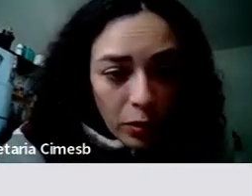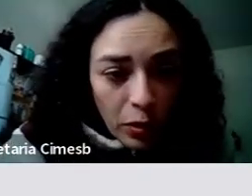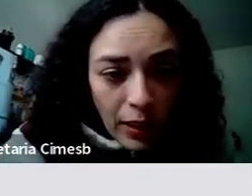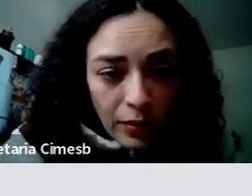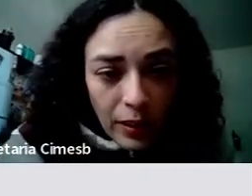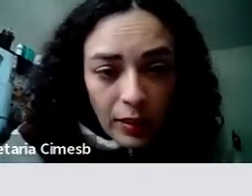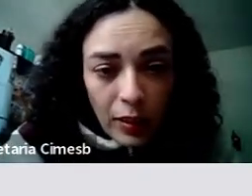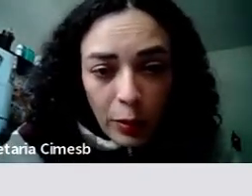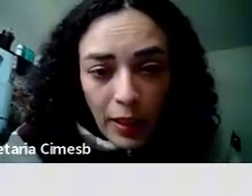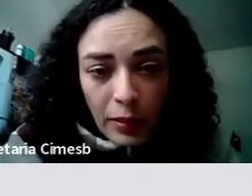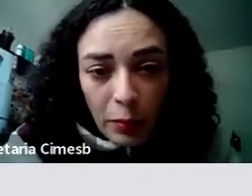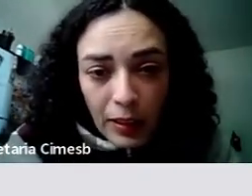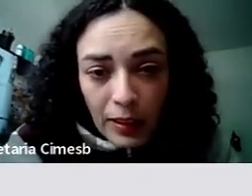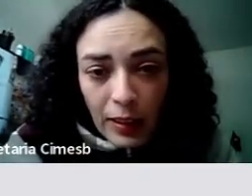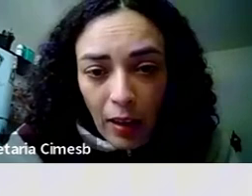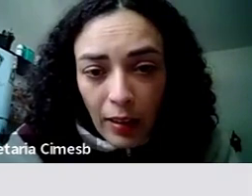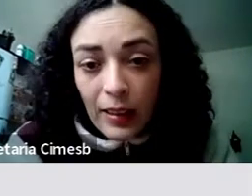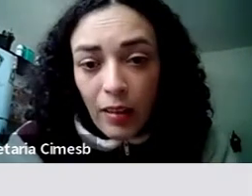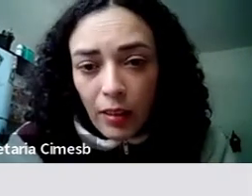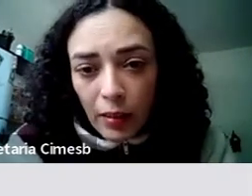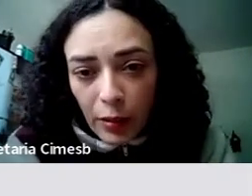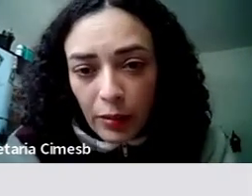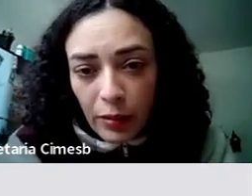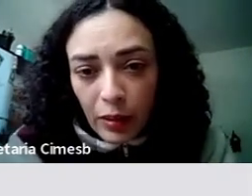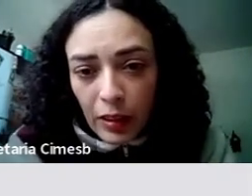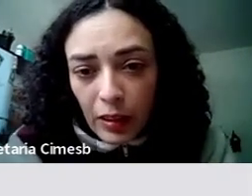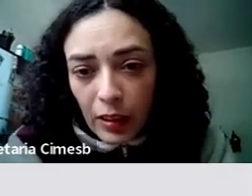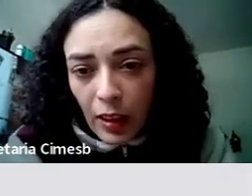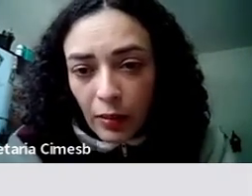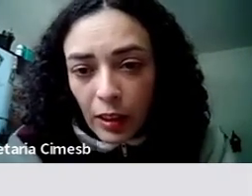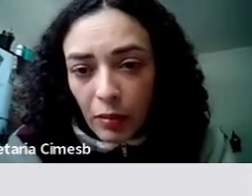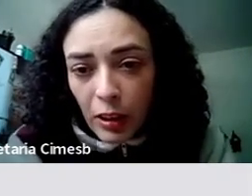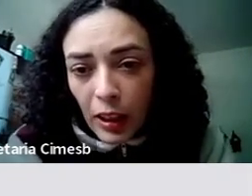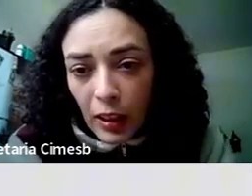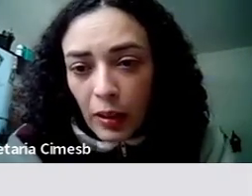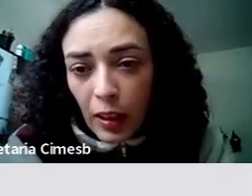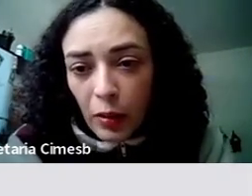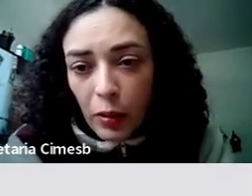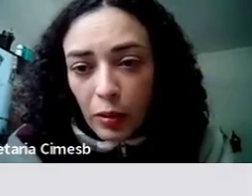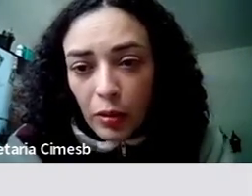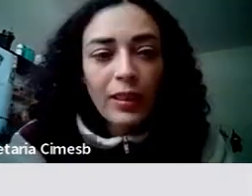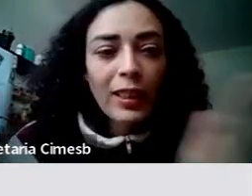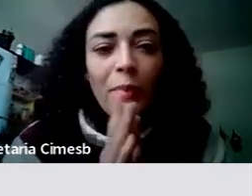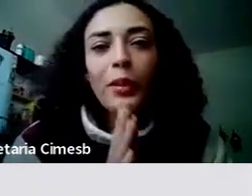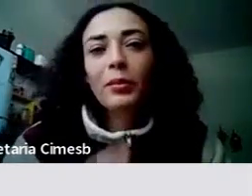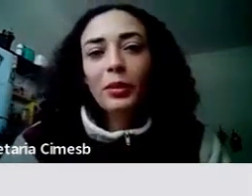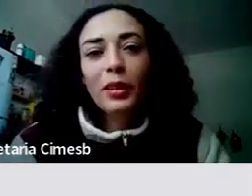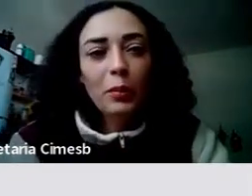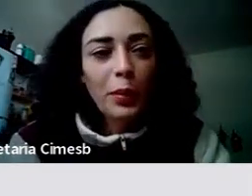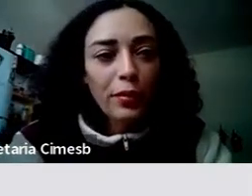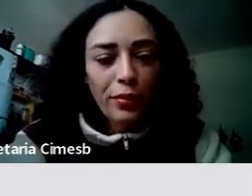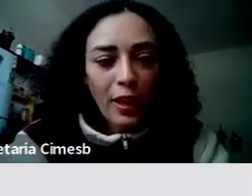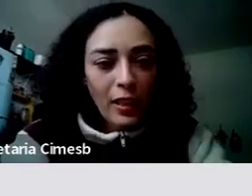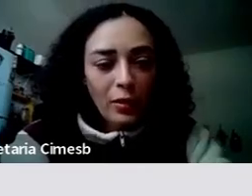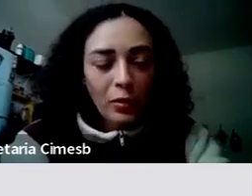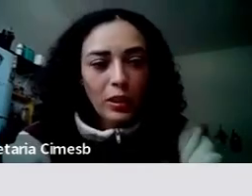Eu tenho um curso online, fiz agora o básico presencial aqui em Salvador. Iniciaram intermediário agora em agosto e fazendo a pós